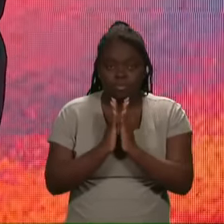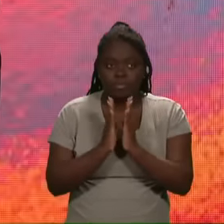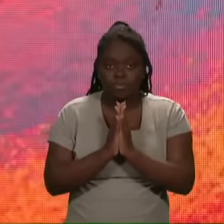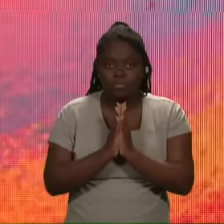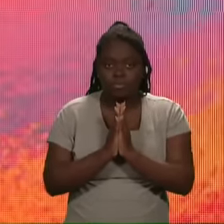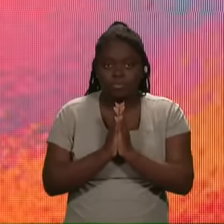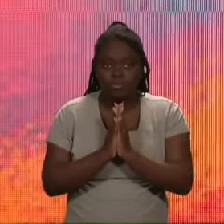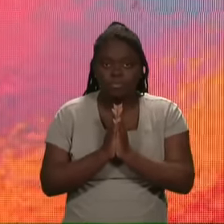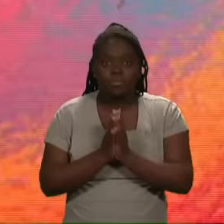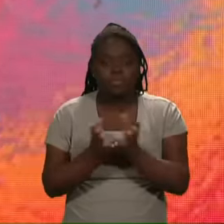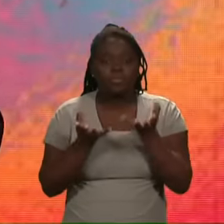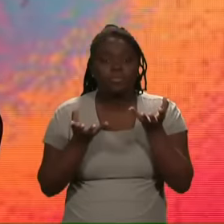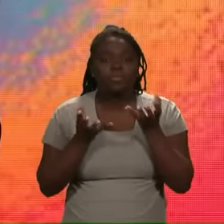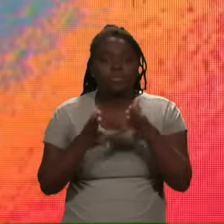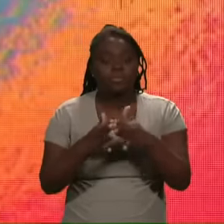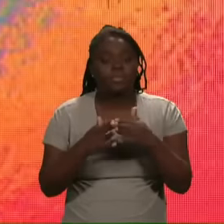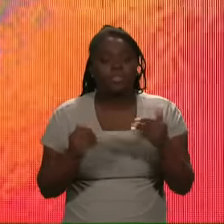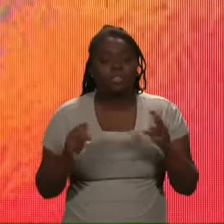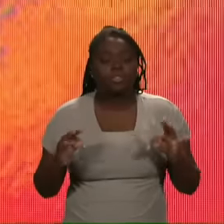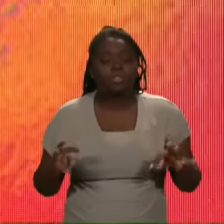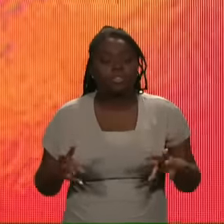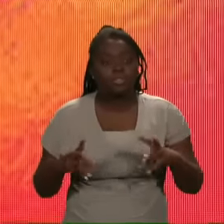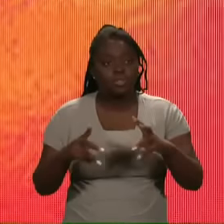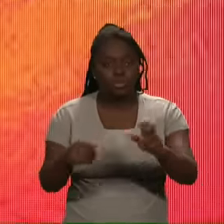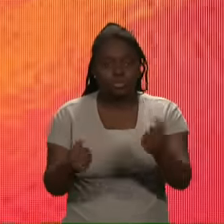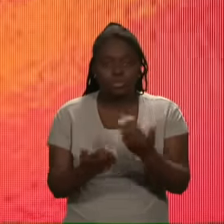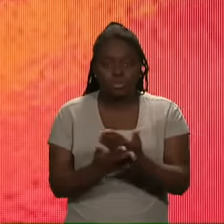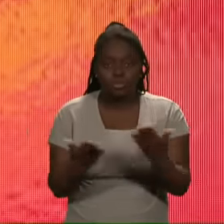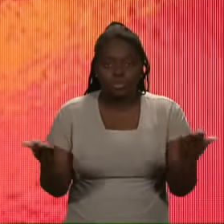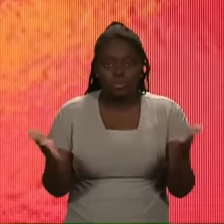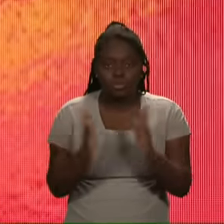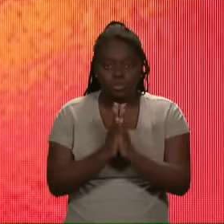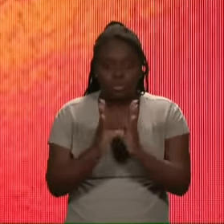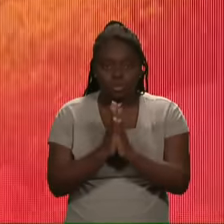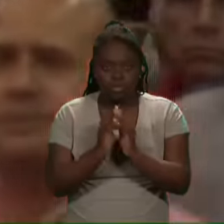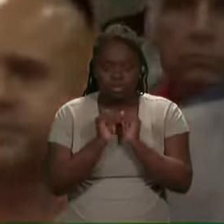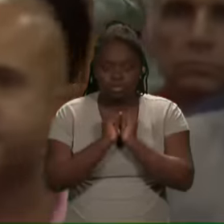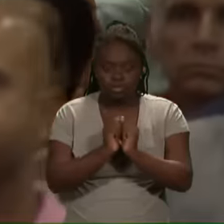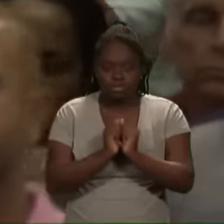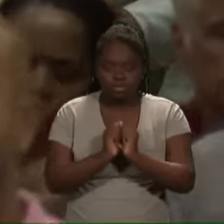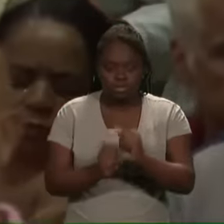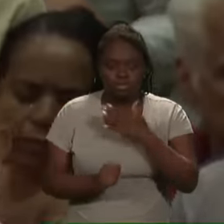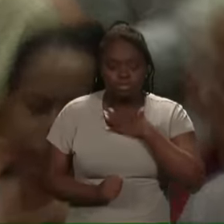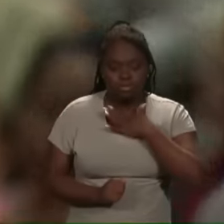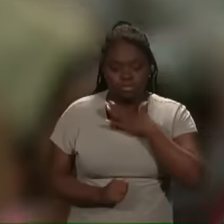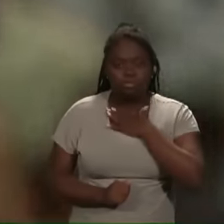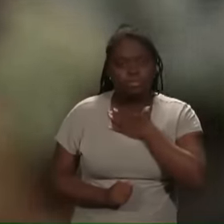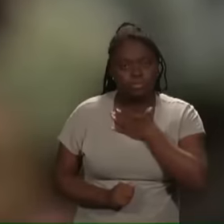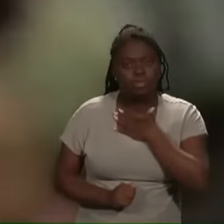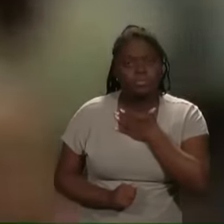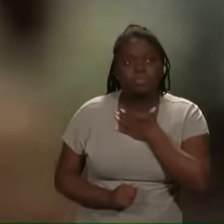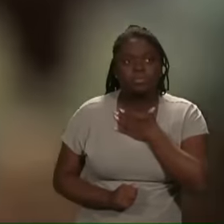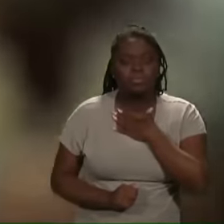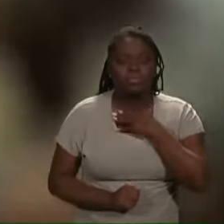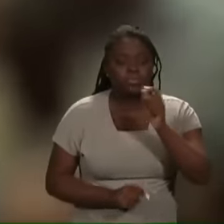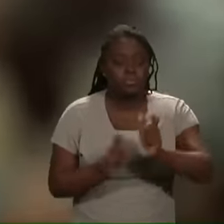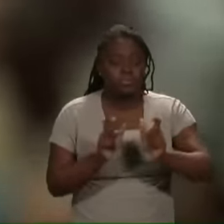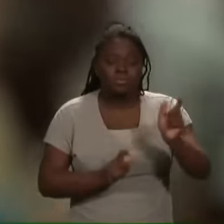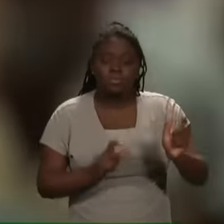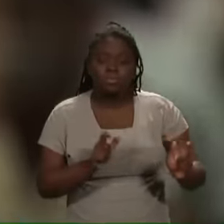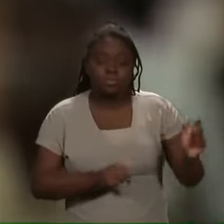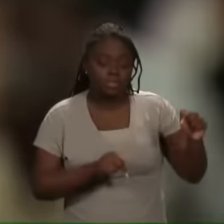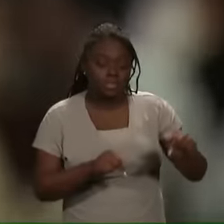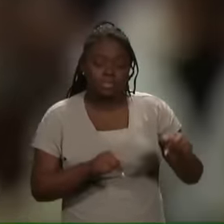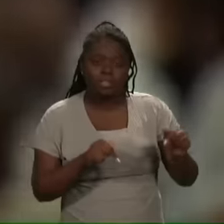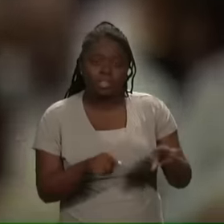Eu pediria que todos vocês orassem comigo, identificando com as pessoas que estão aqui, e